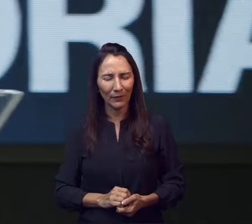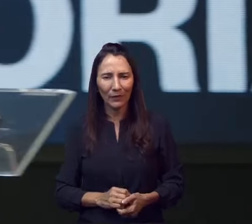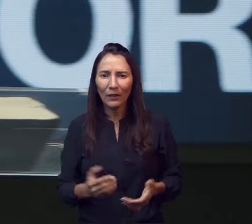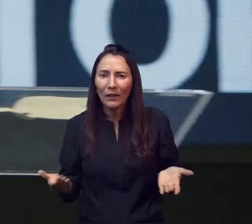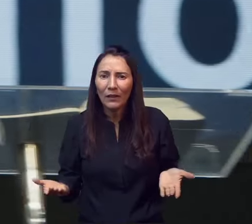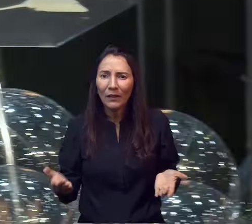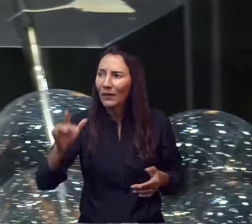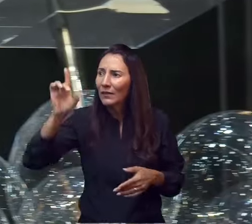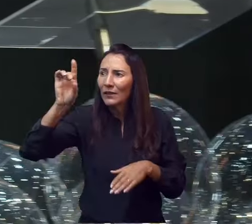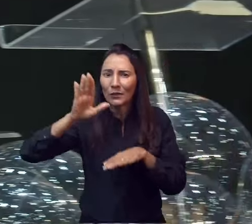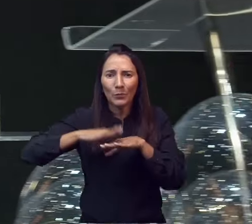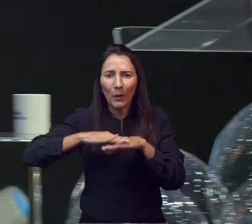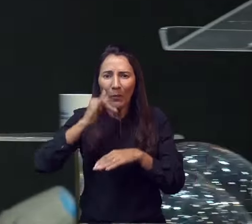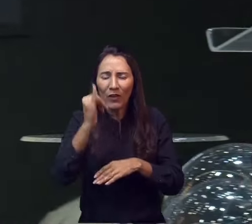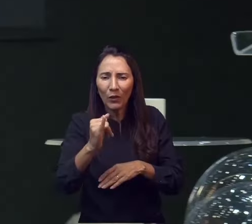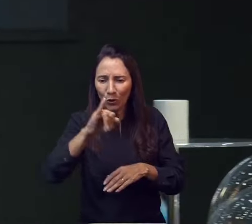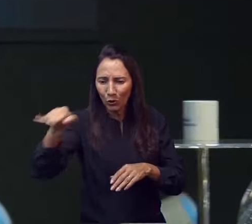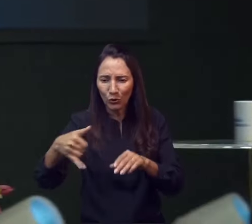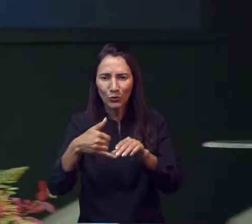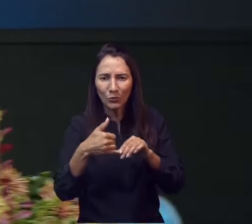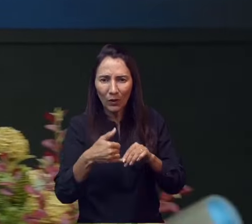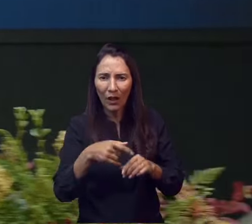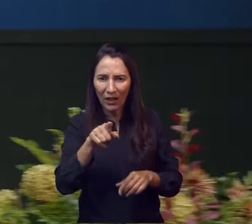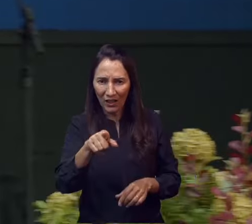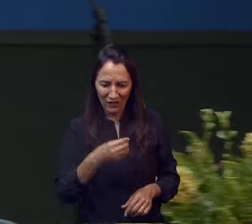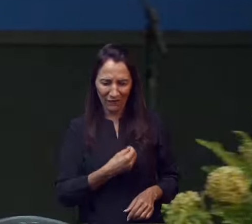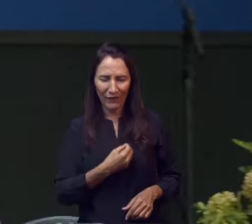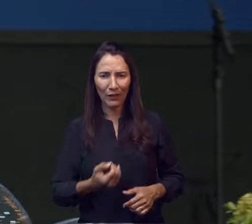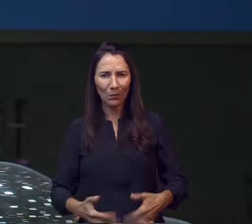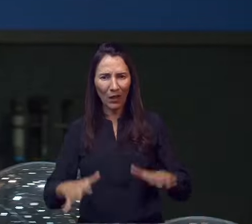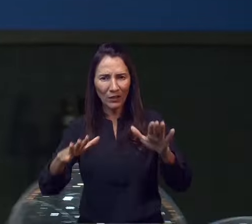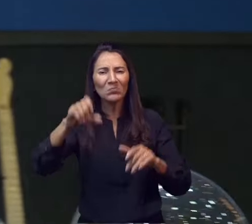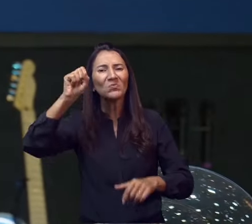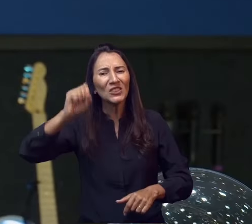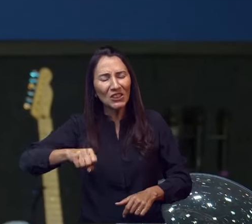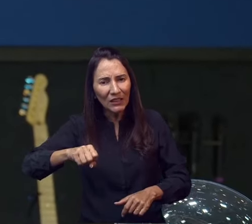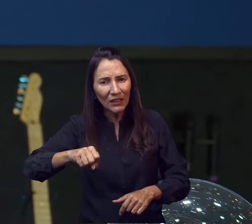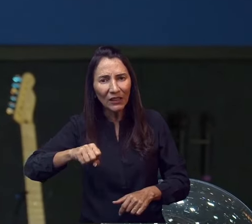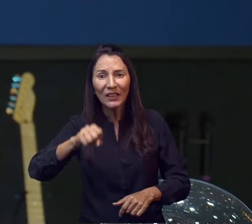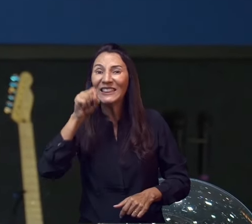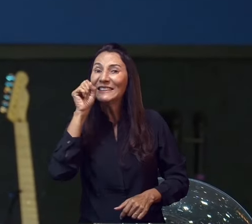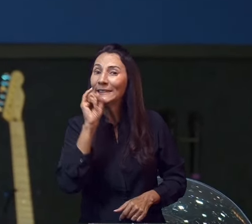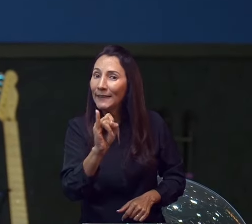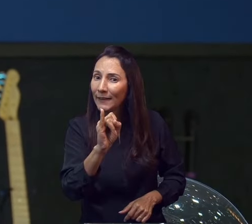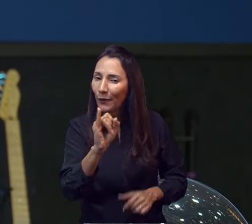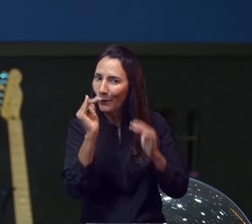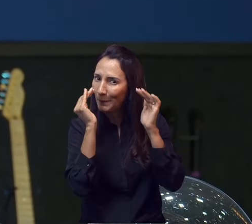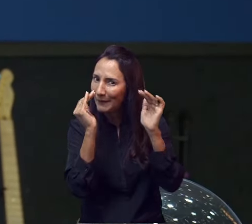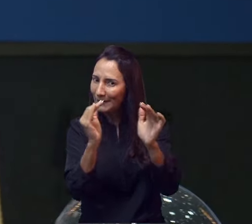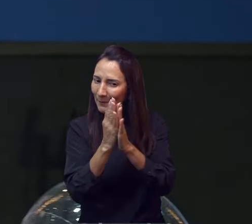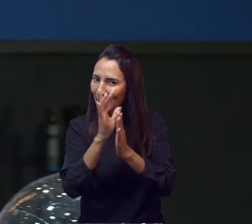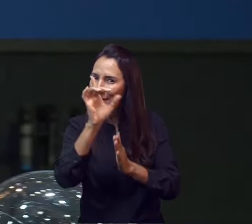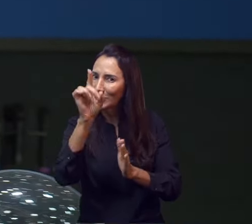é dizendo que o José é ter uma vida Próspera se se obedecesse a sua palavra